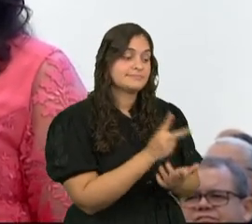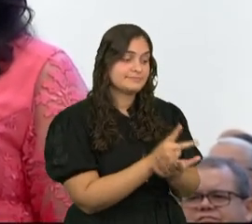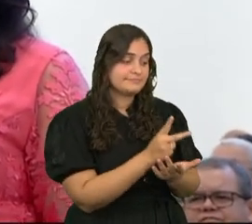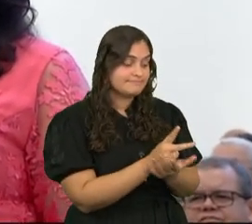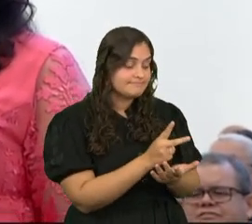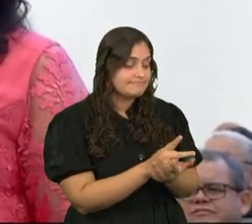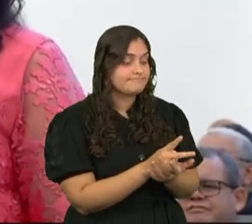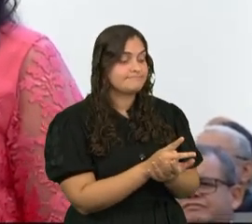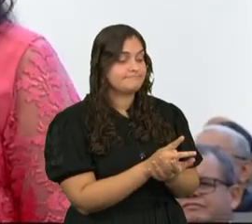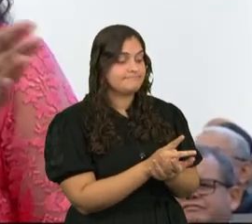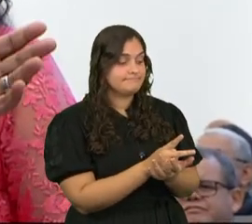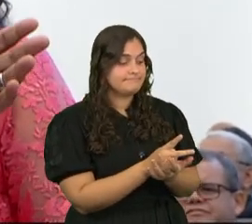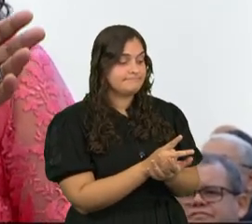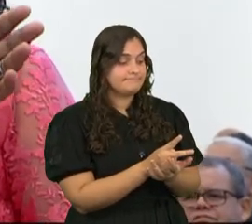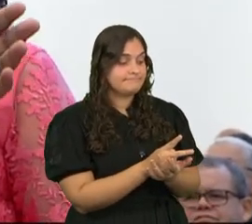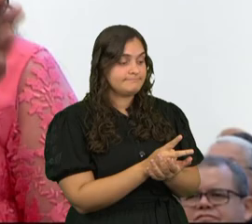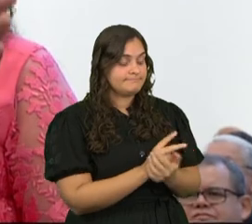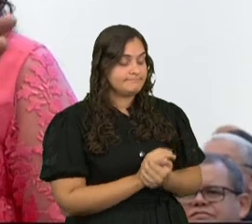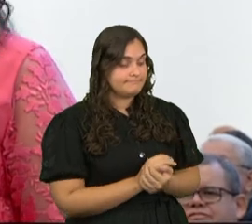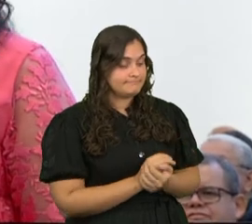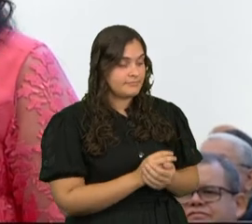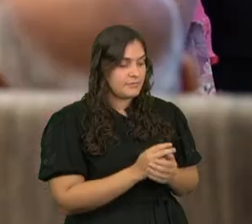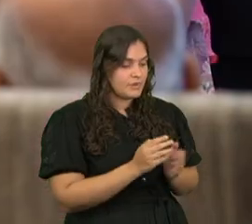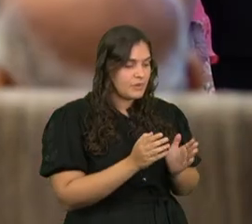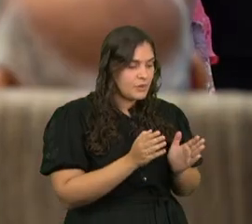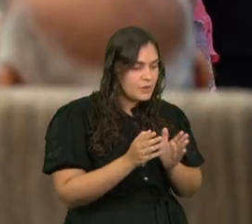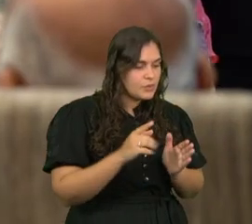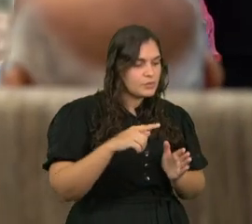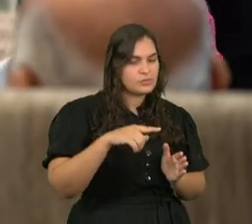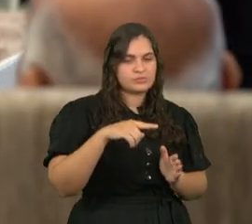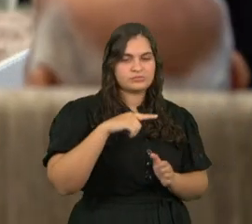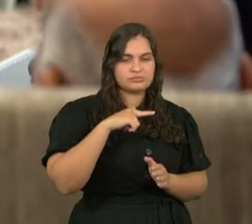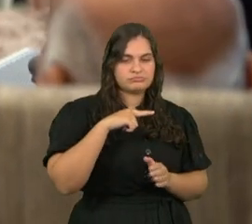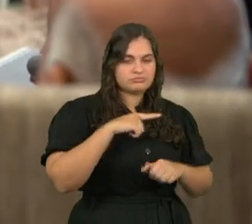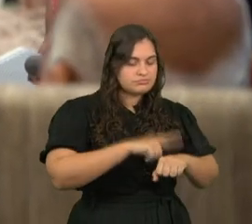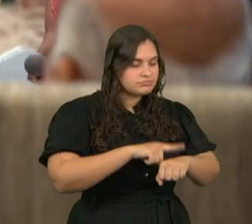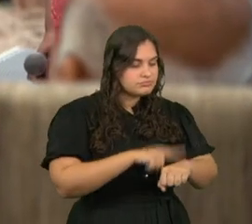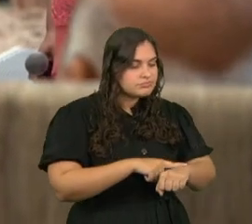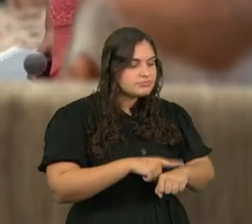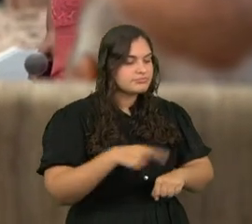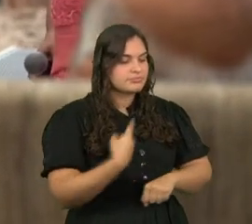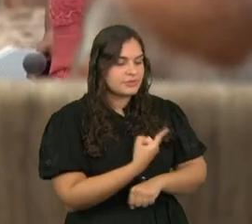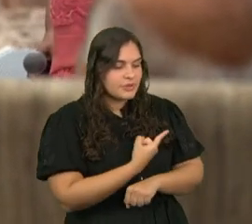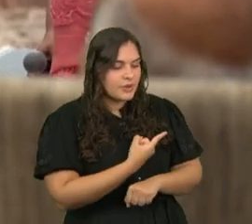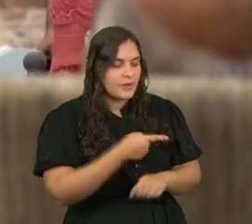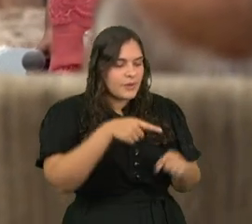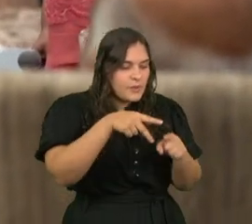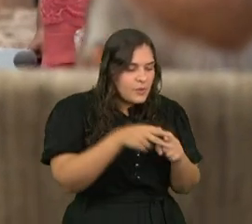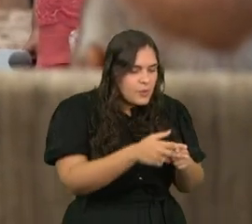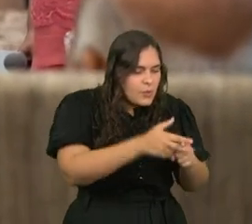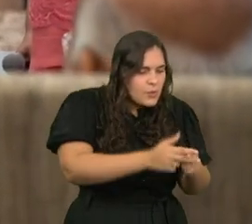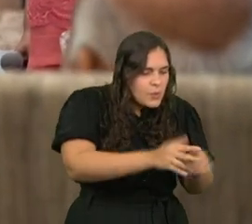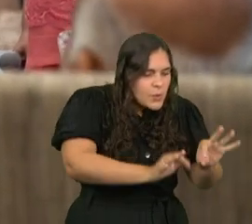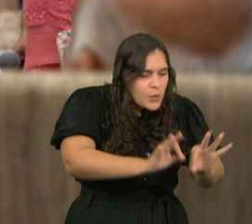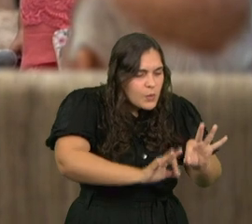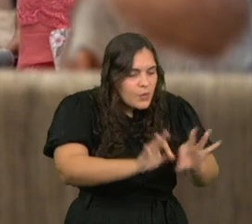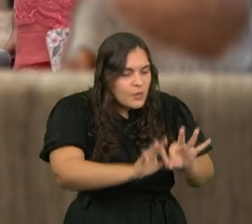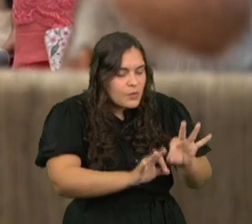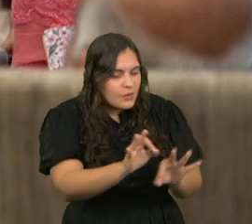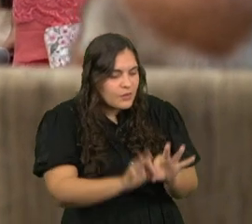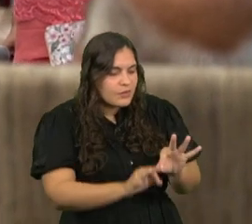um tempo para a gente desmontar lata de óleo e fazer carro, como o Senhor fazia na sua